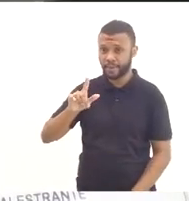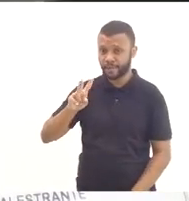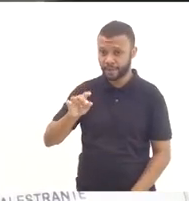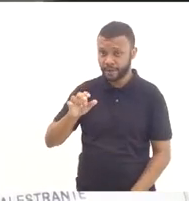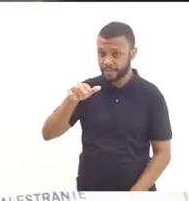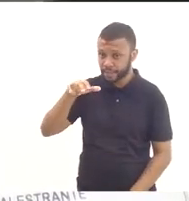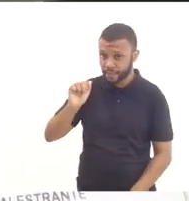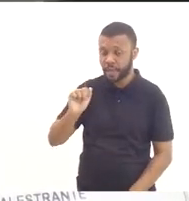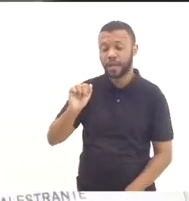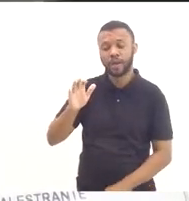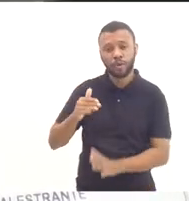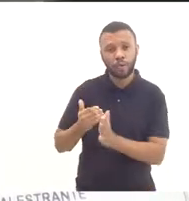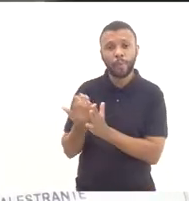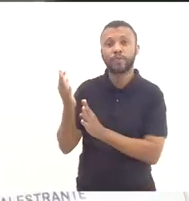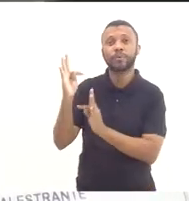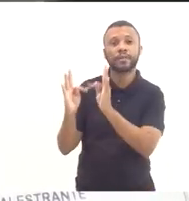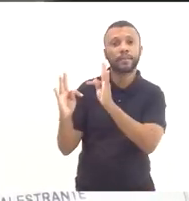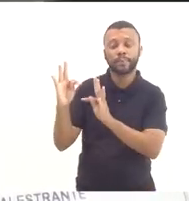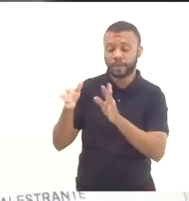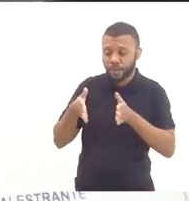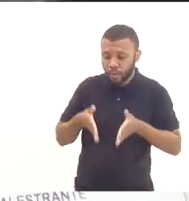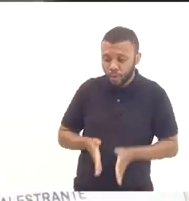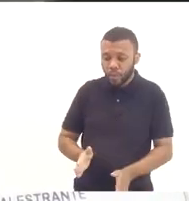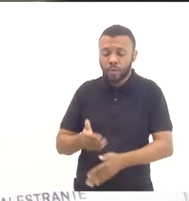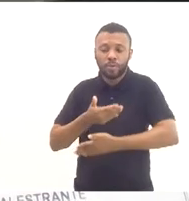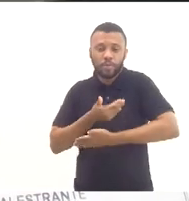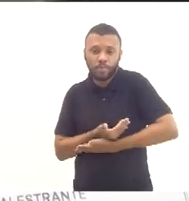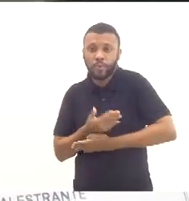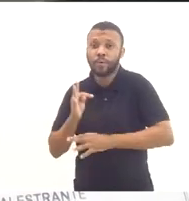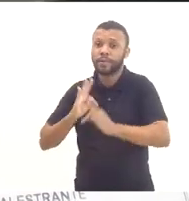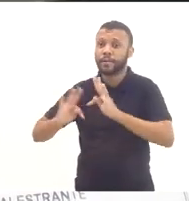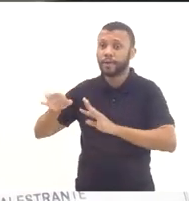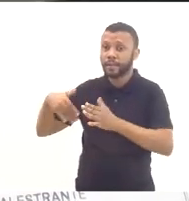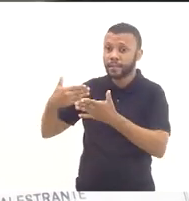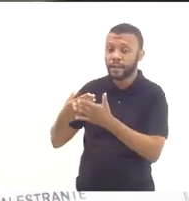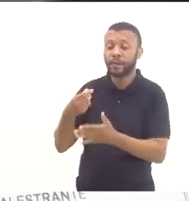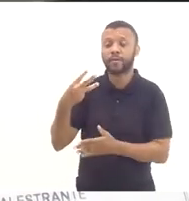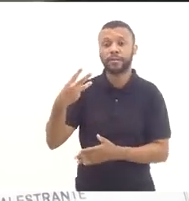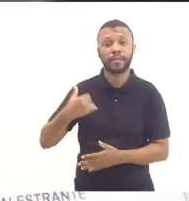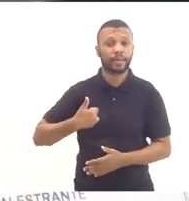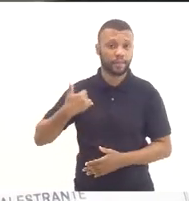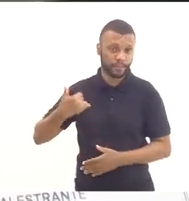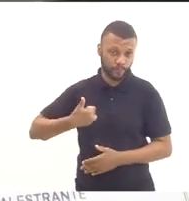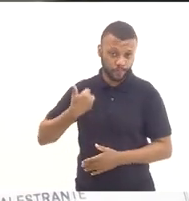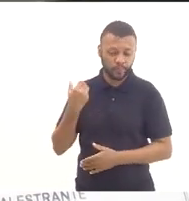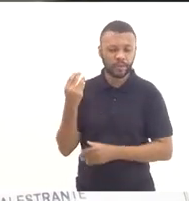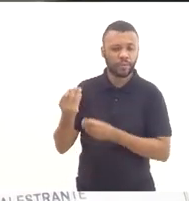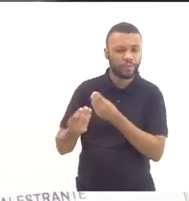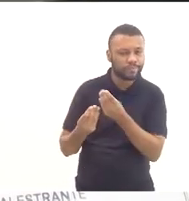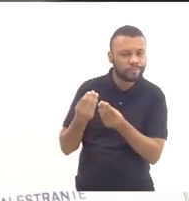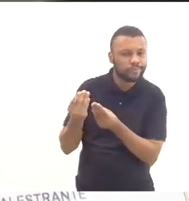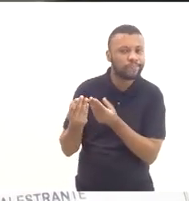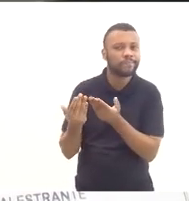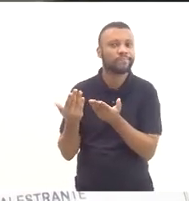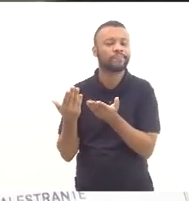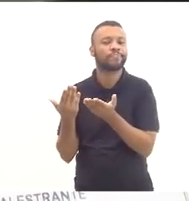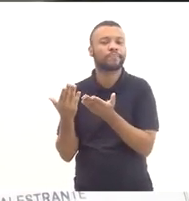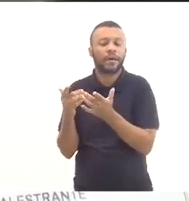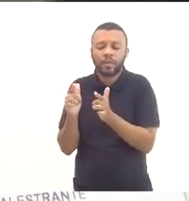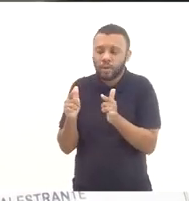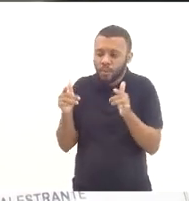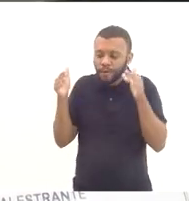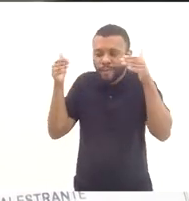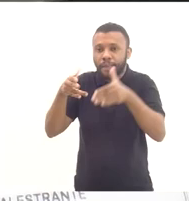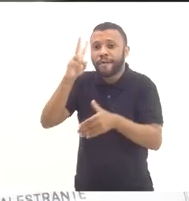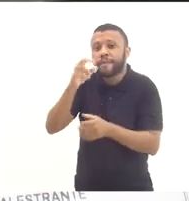desde que ela nasceu e ela não tem sequela porque o tratamento ele é feito até o terceiro ano de vida de uma maneira Mas maciça